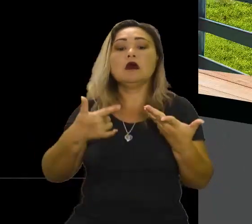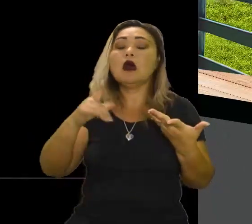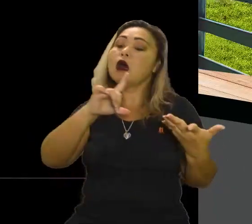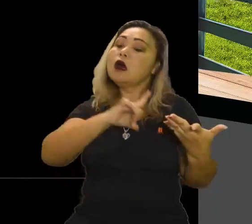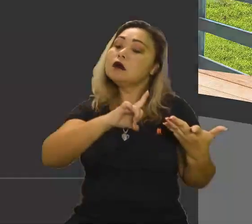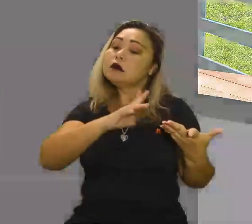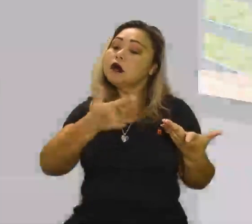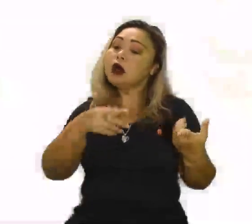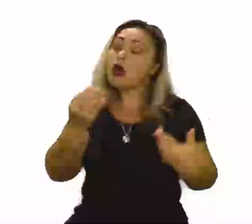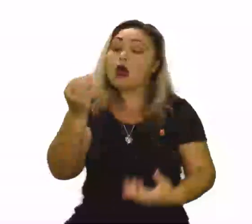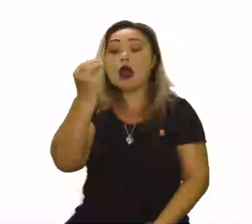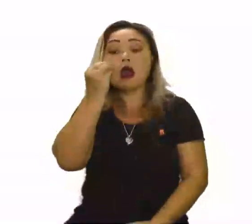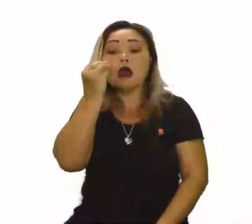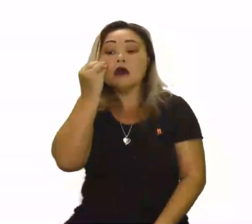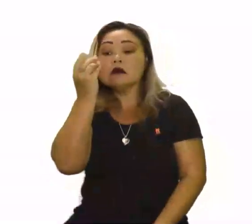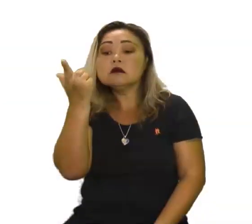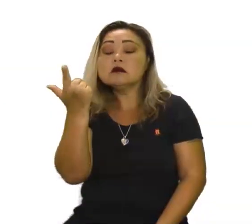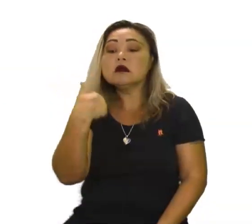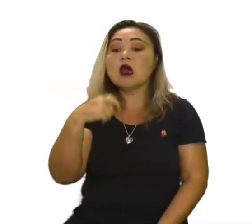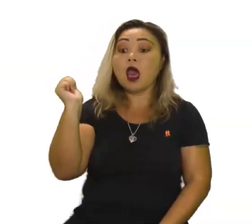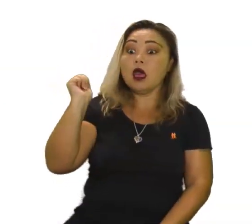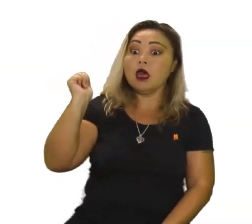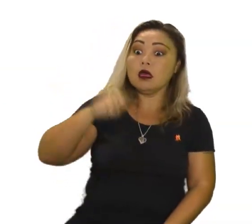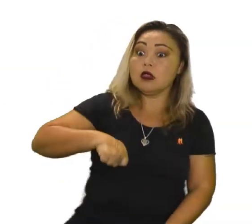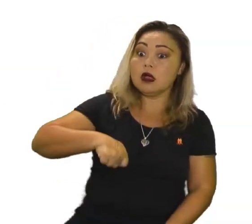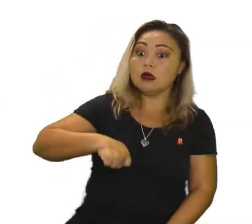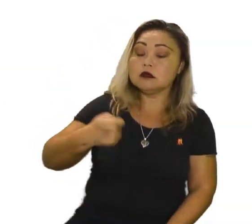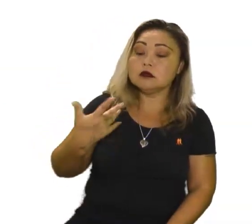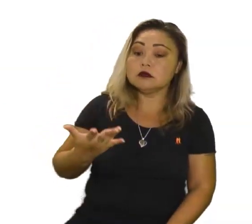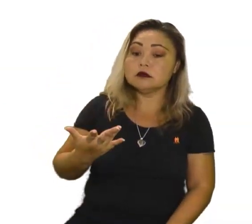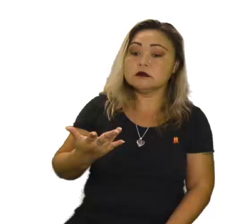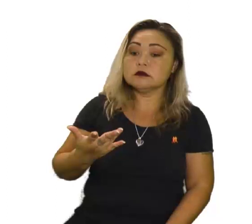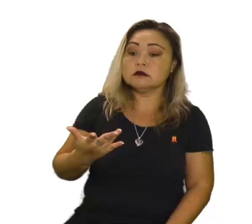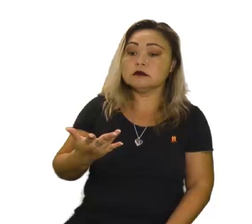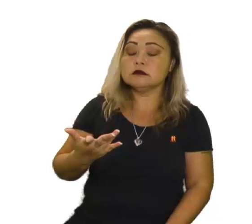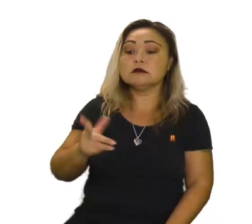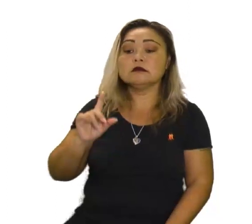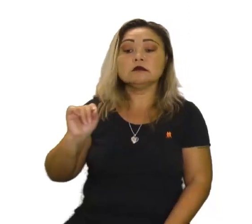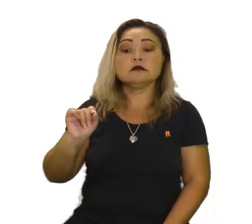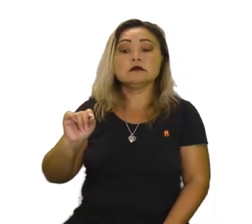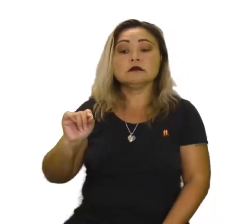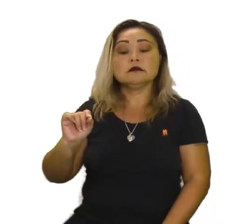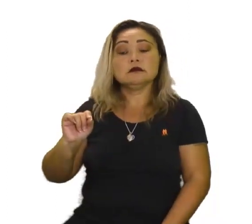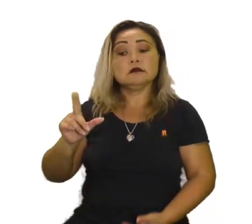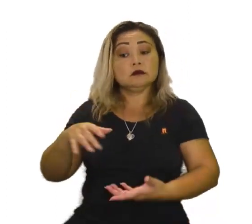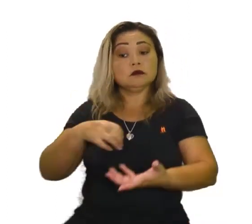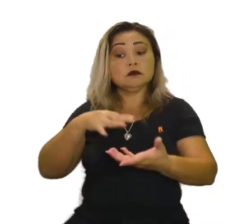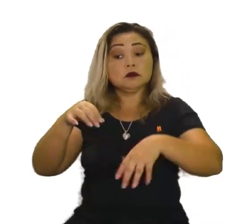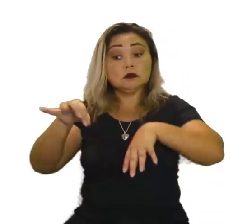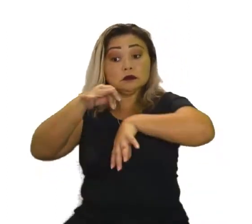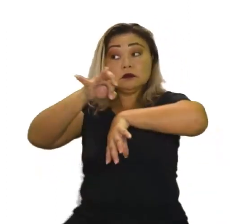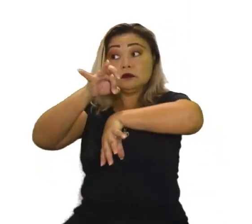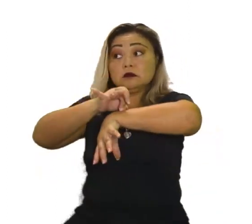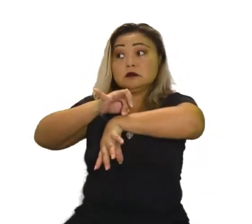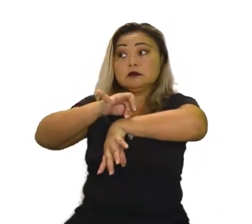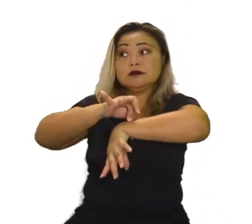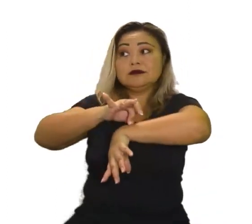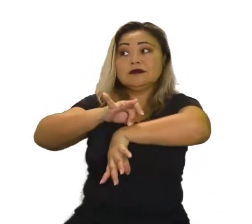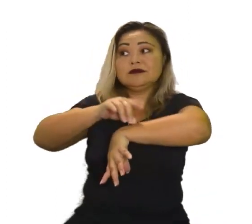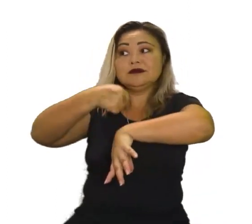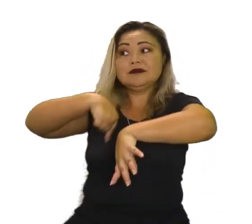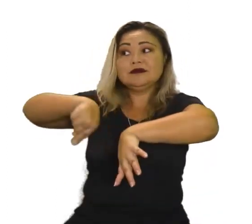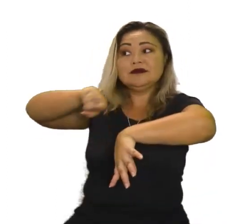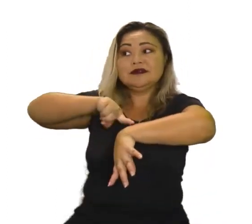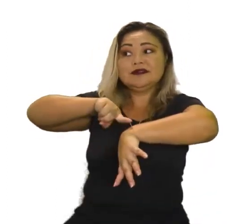você também tem que verificar a possibilidade de você estressar ela e